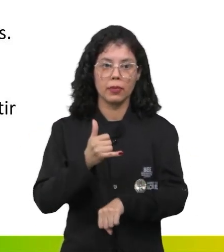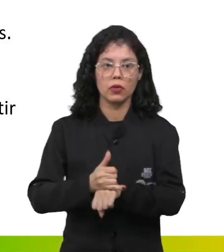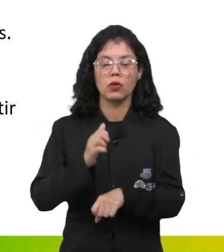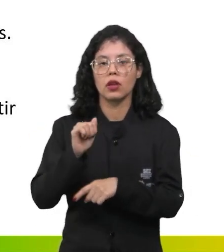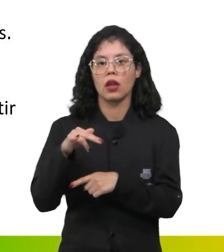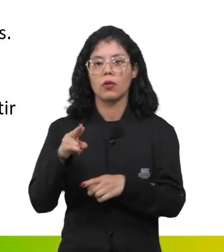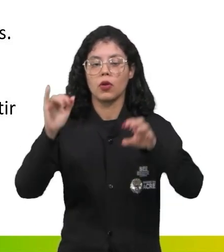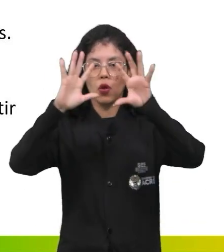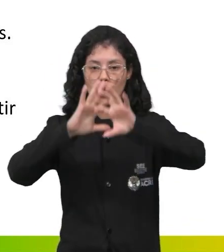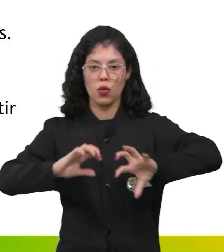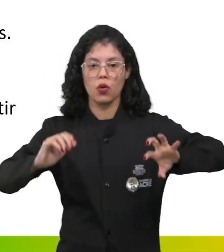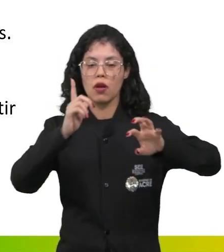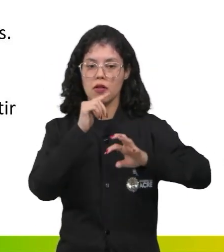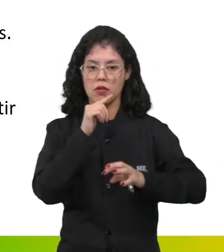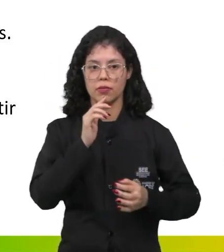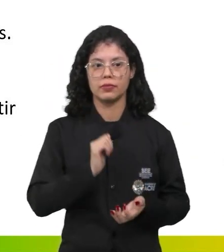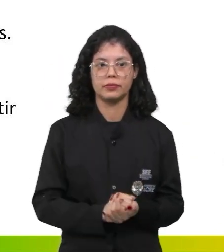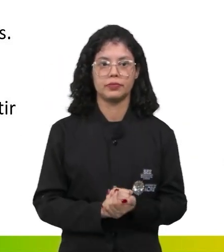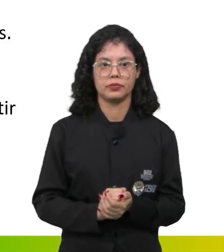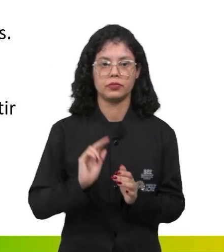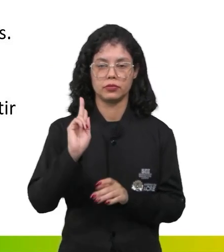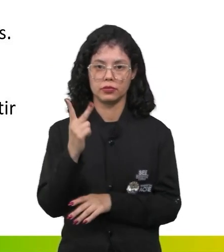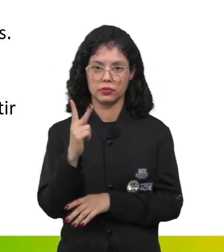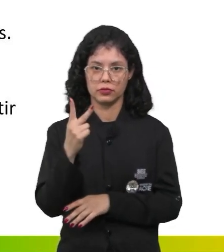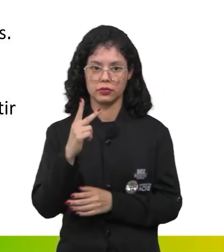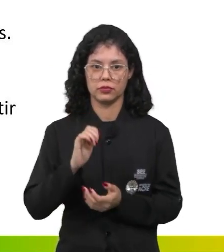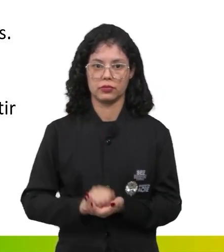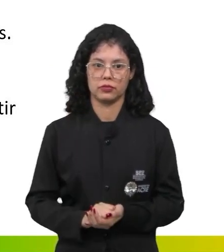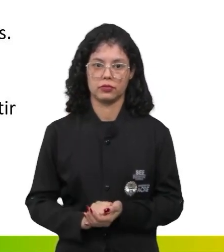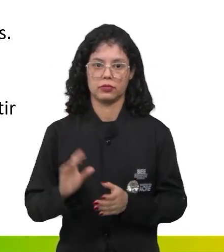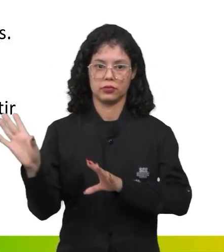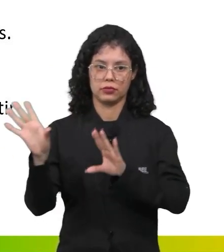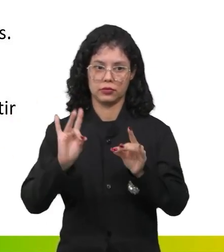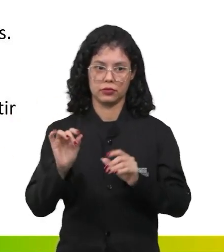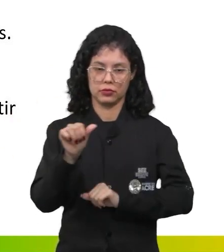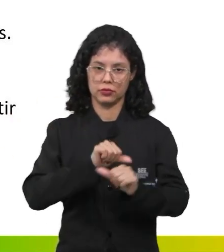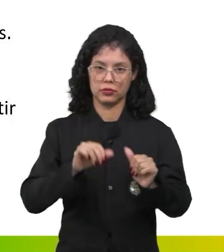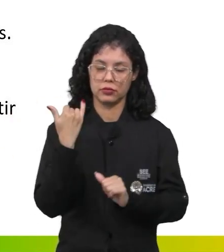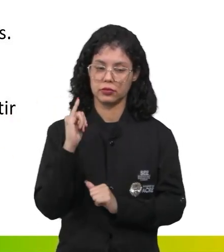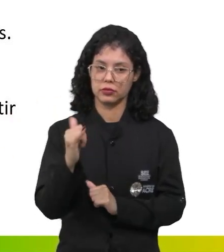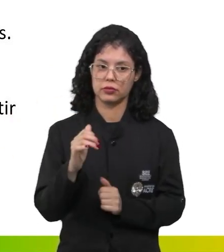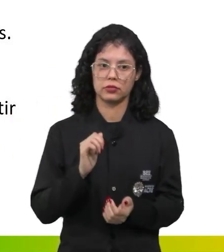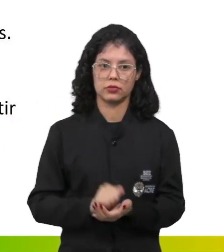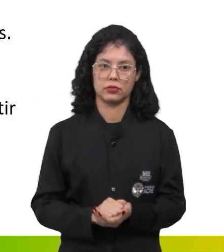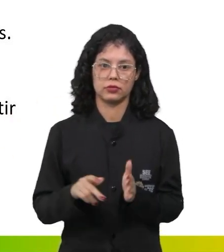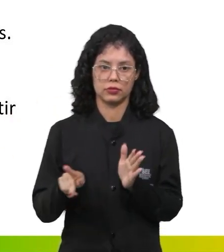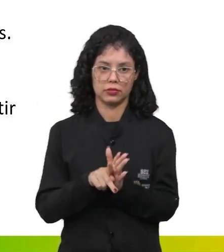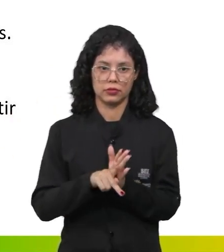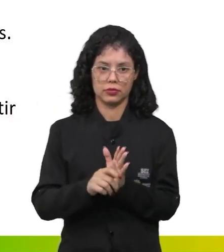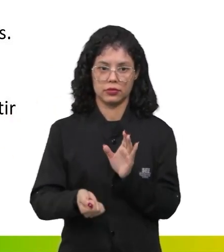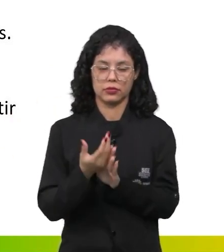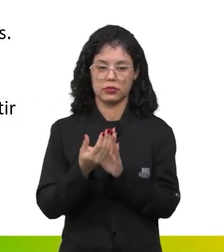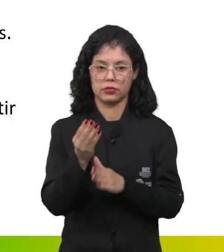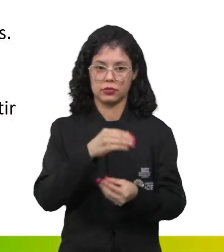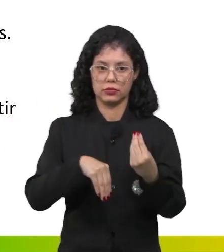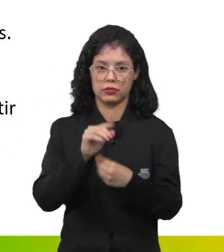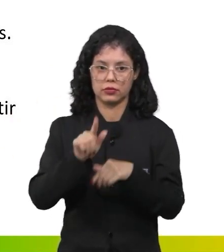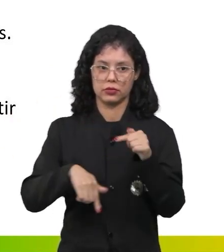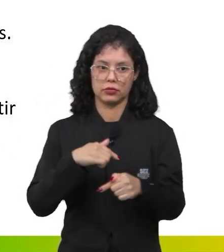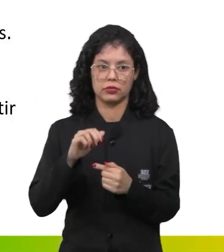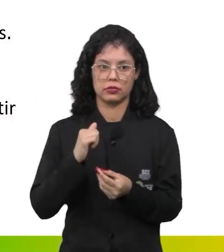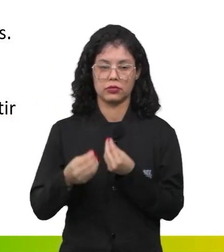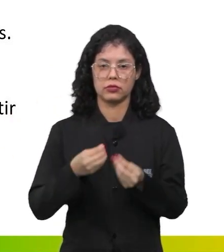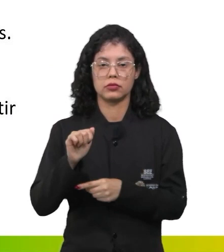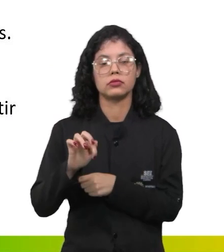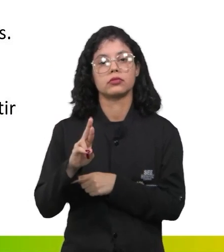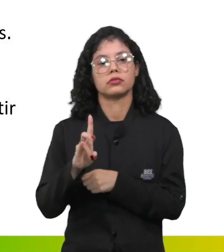amônia, vapor de água e hidrogênio. E através da energia fornecida por descarga elétrica, produtos de reações químicas